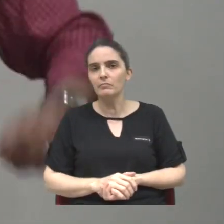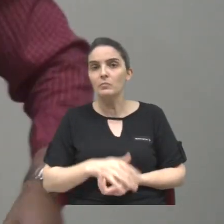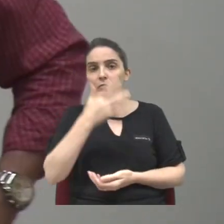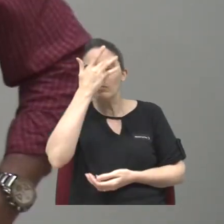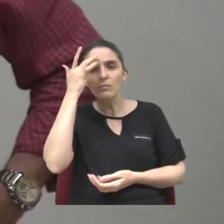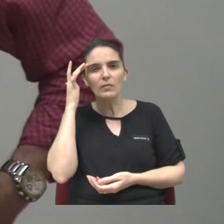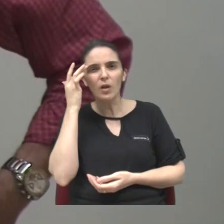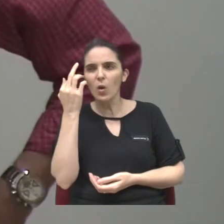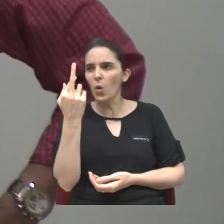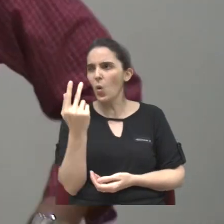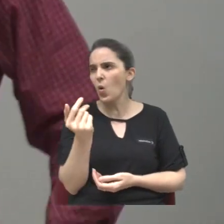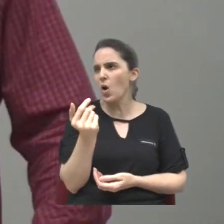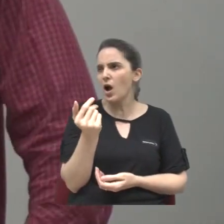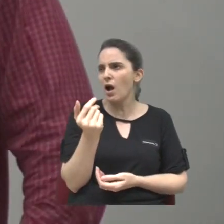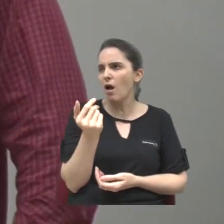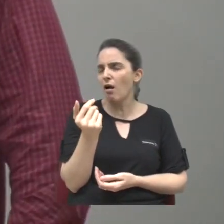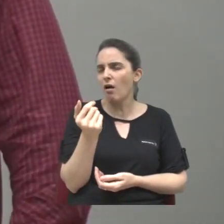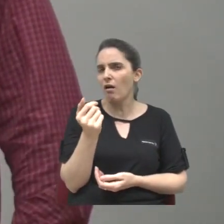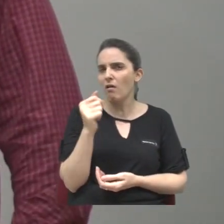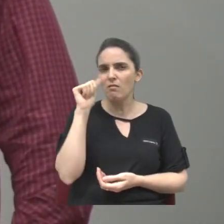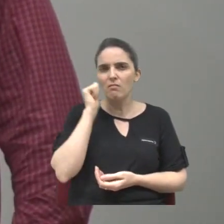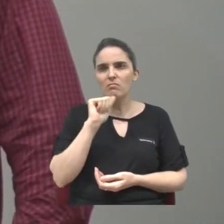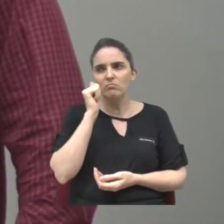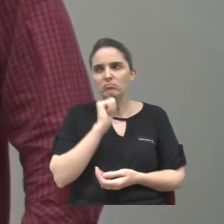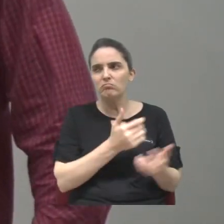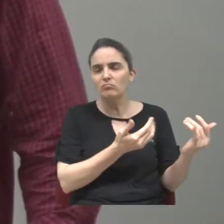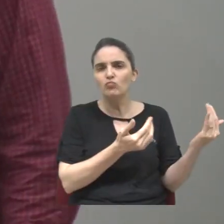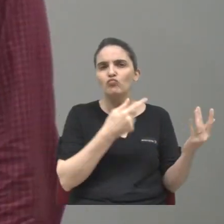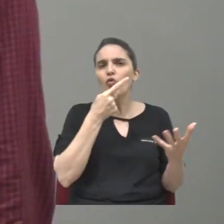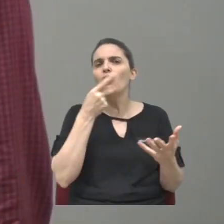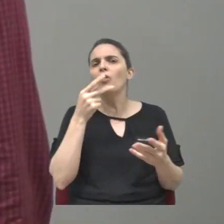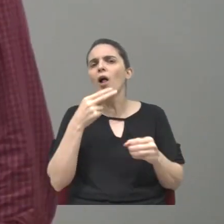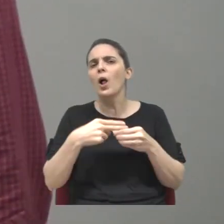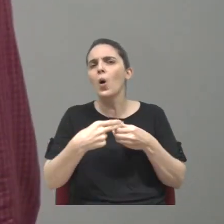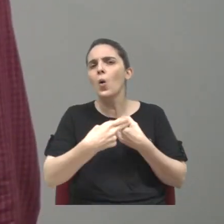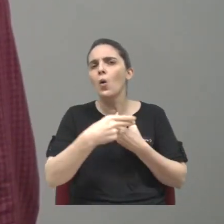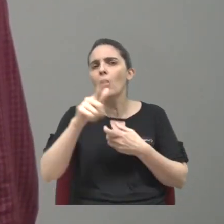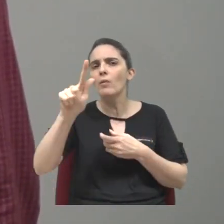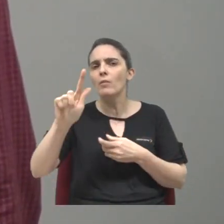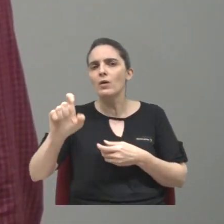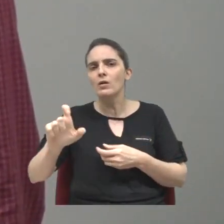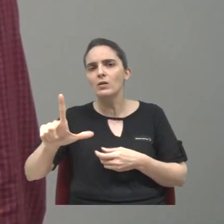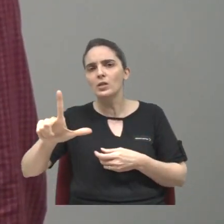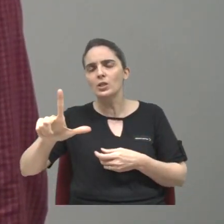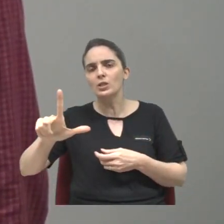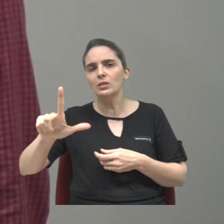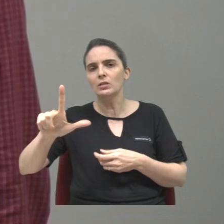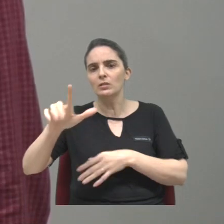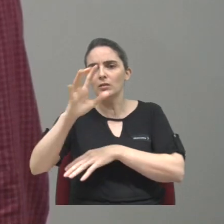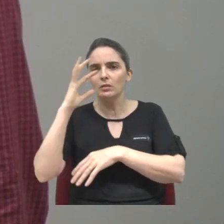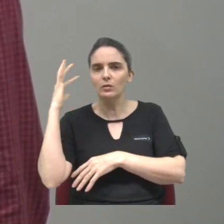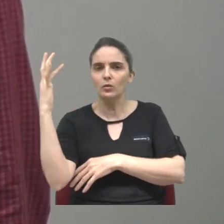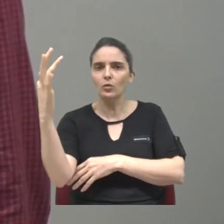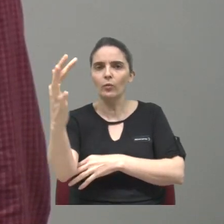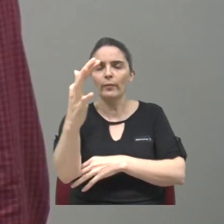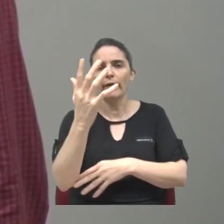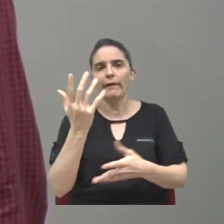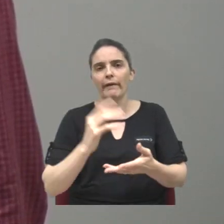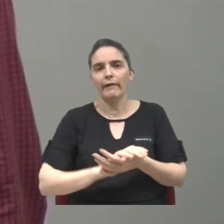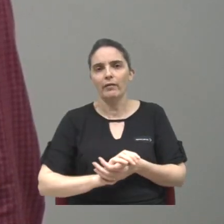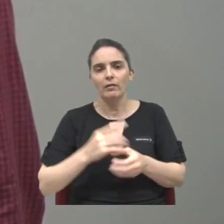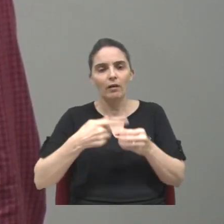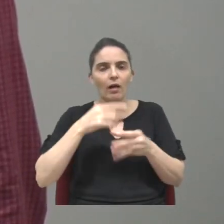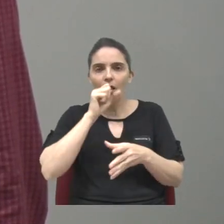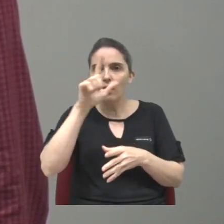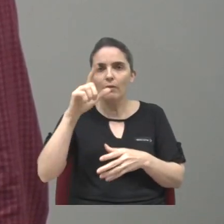da Unicamp, sobre o Geoparque, sobre o patrimônio da Unesco, Limeira faria parte do turismo,